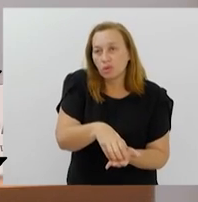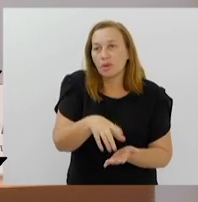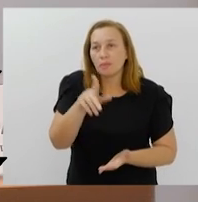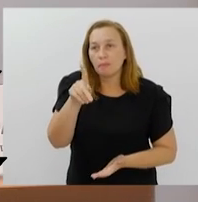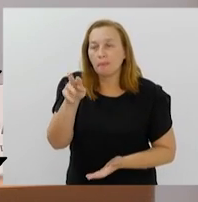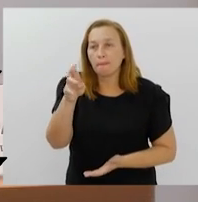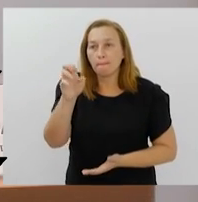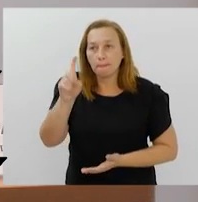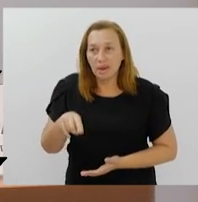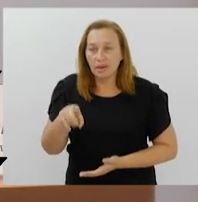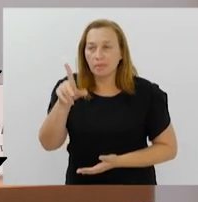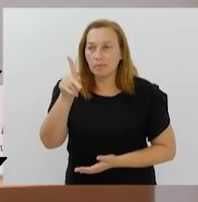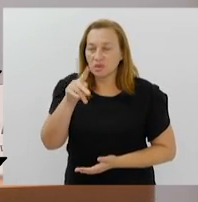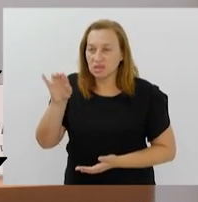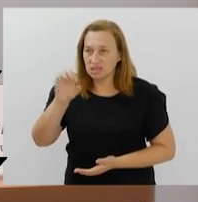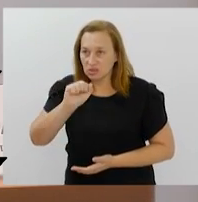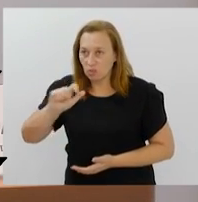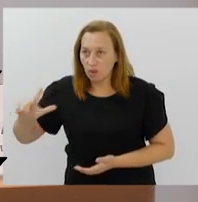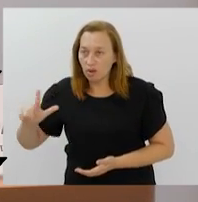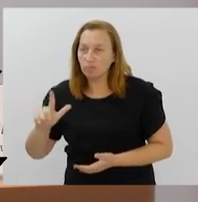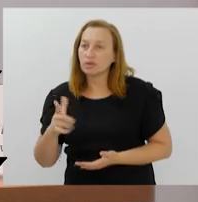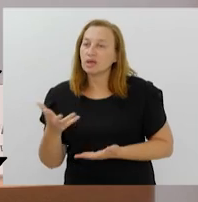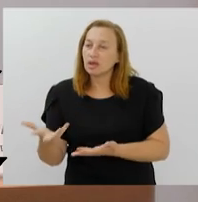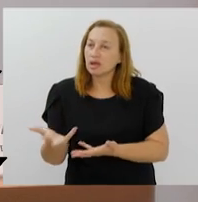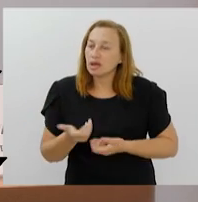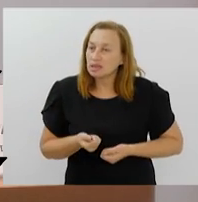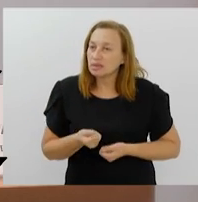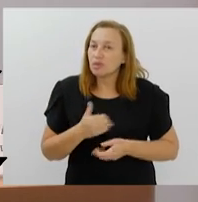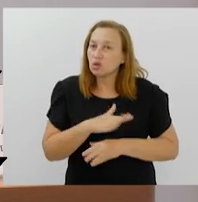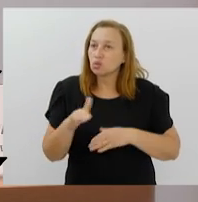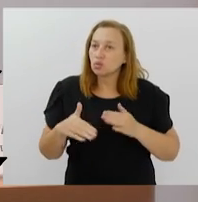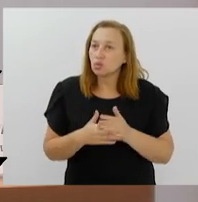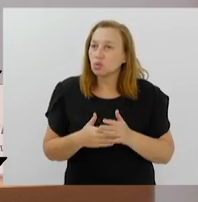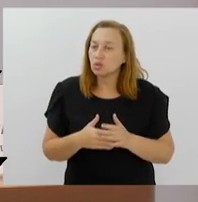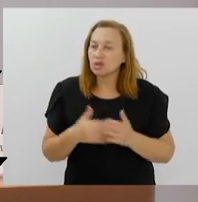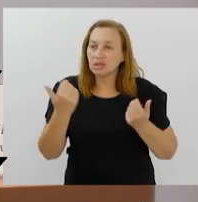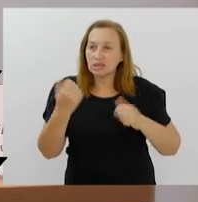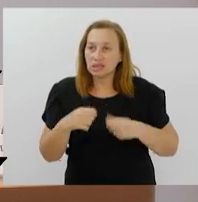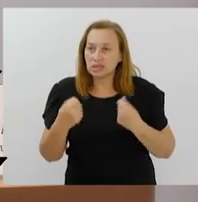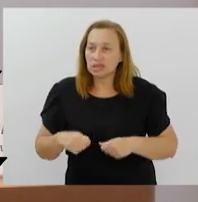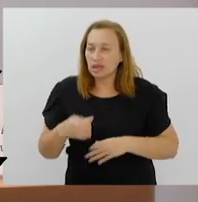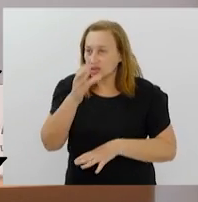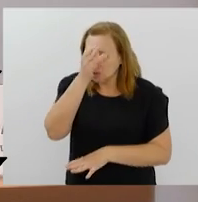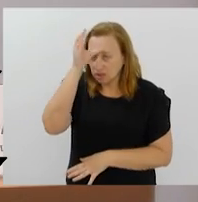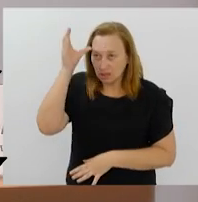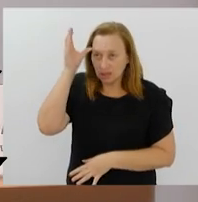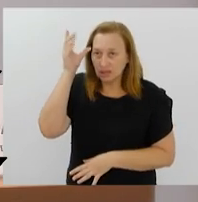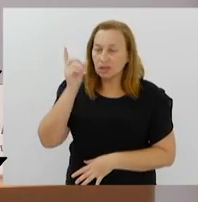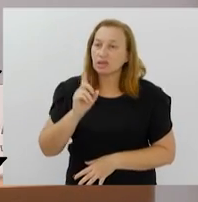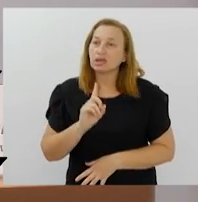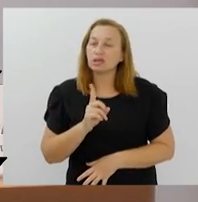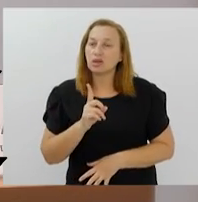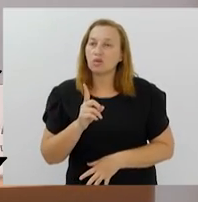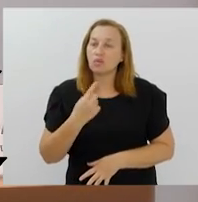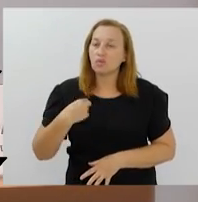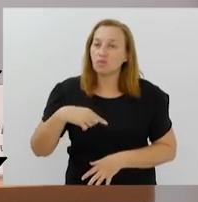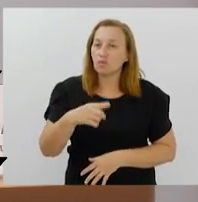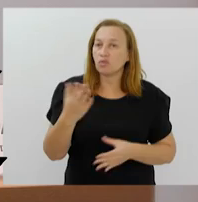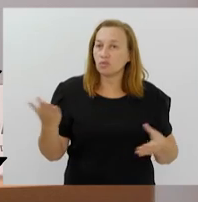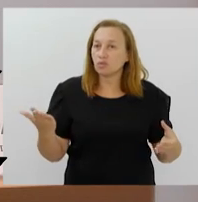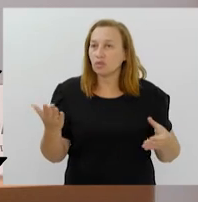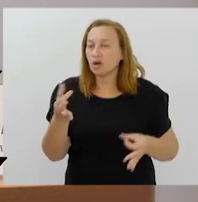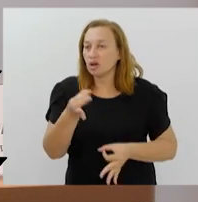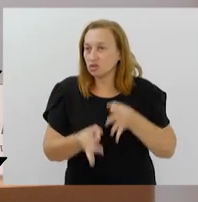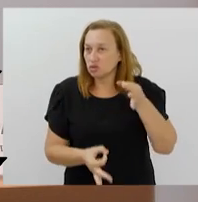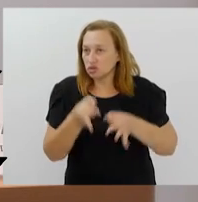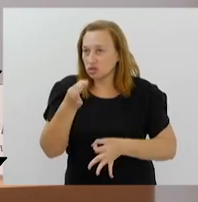pré-processual para receber todas as demandas de consumidores que ainda não foram judicializadas